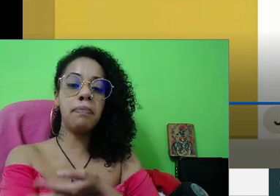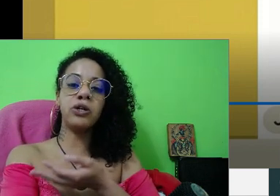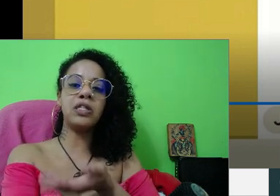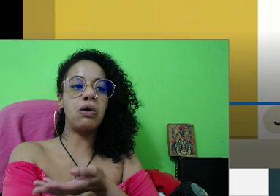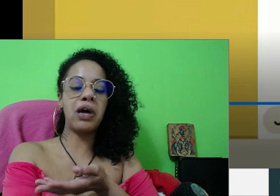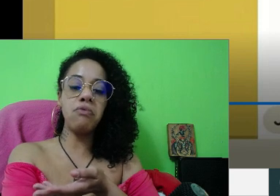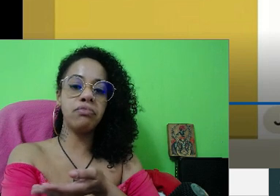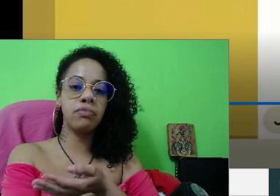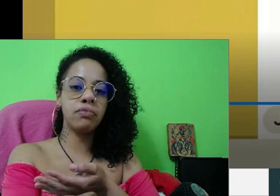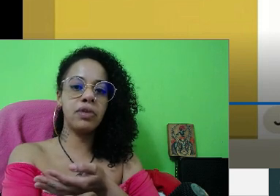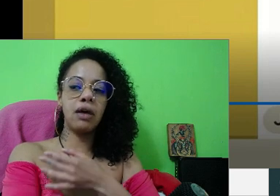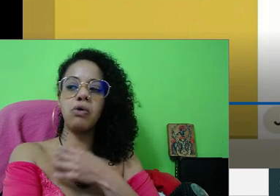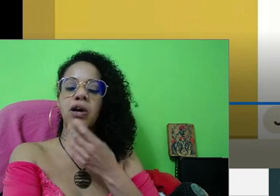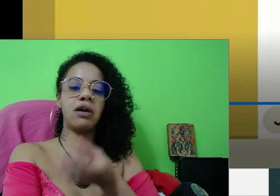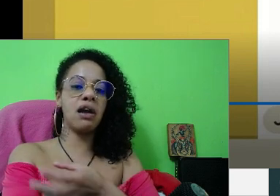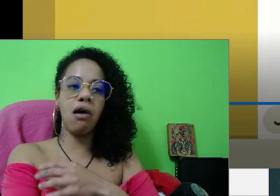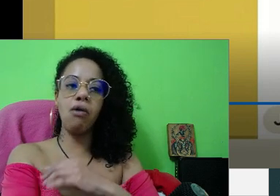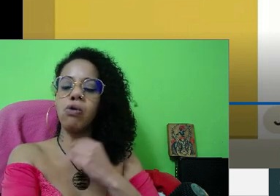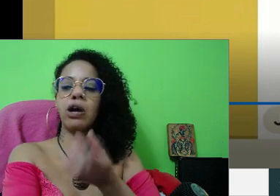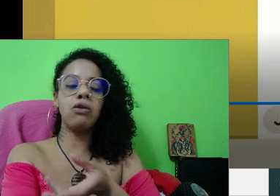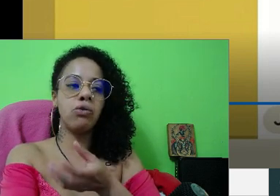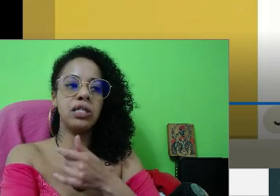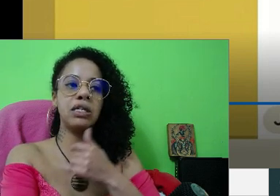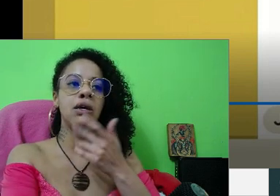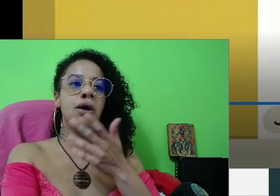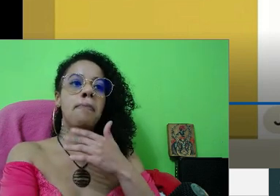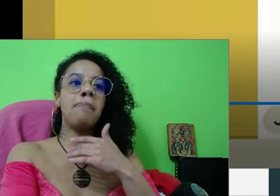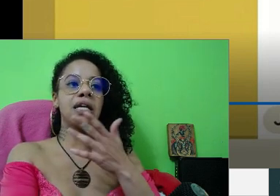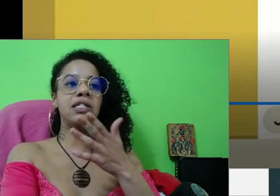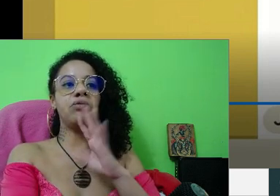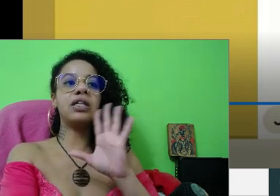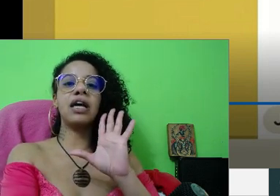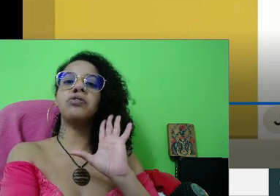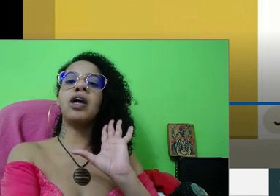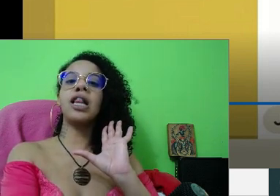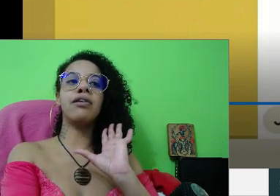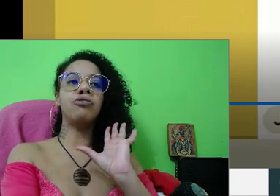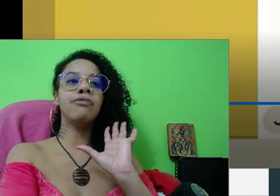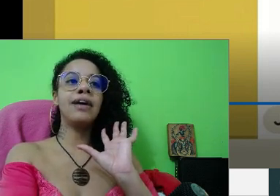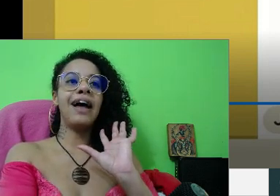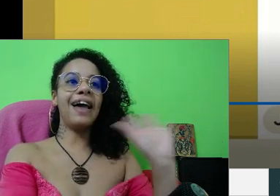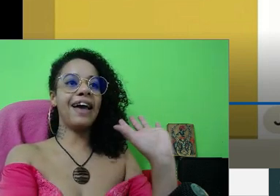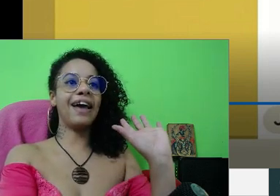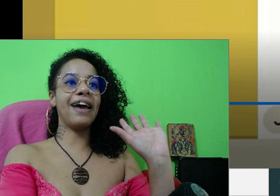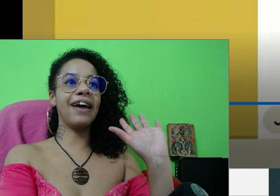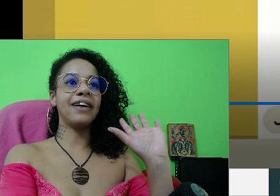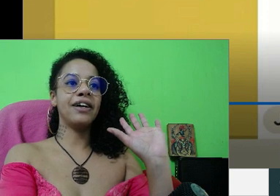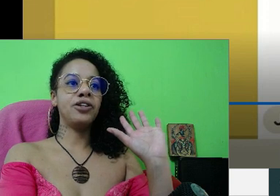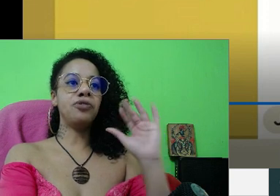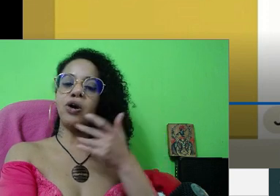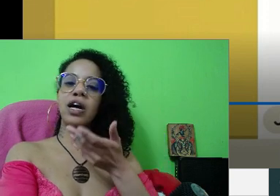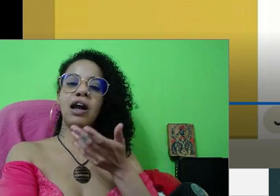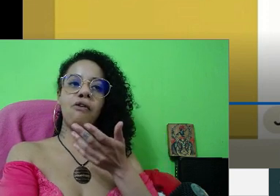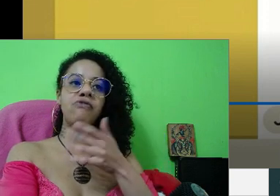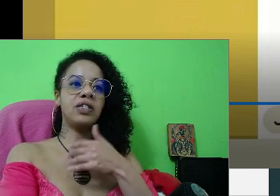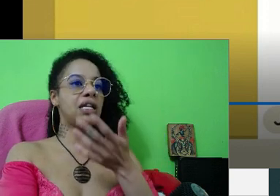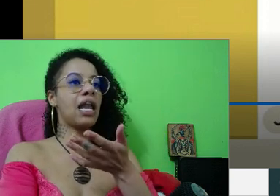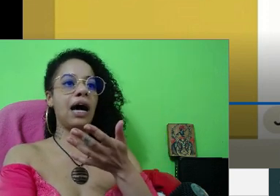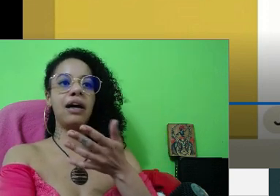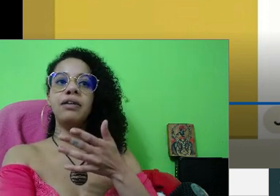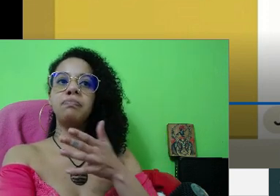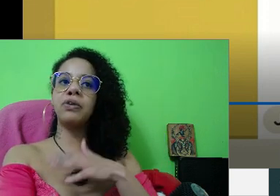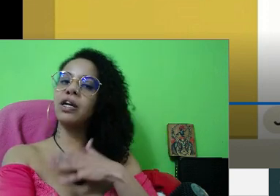não sei pode ser qualquer um né qualquer canal qualquer coisa mas eu entendo que então é no meu canal